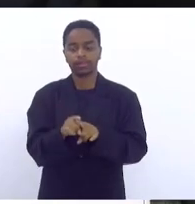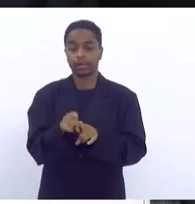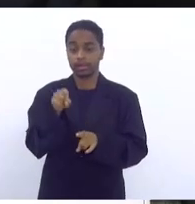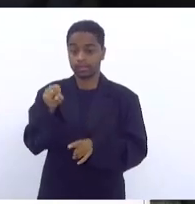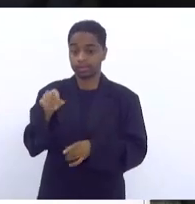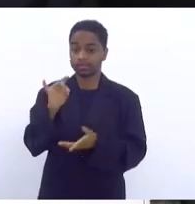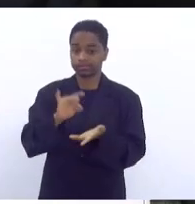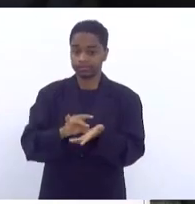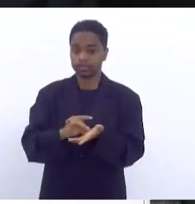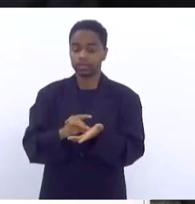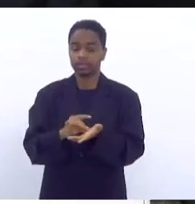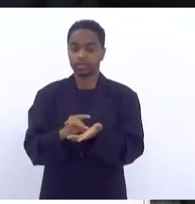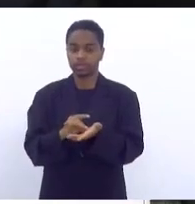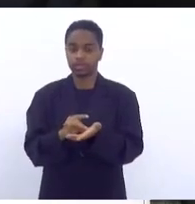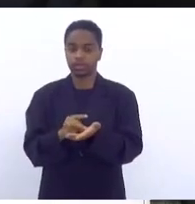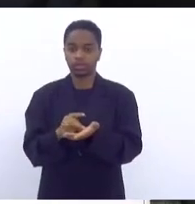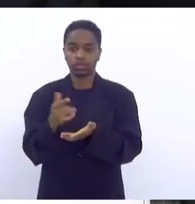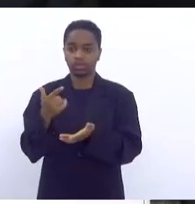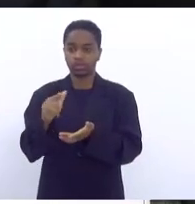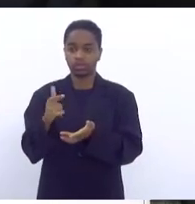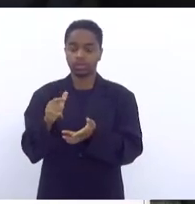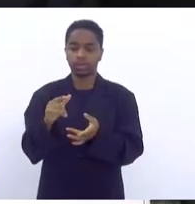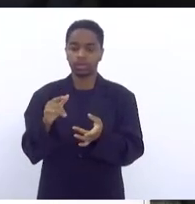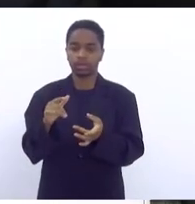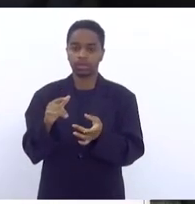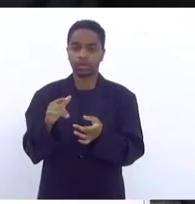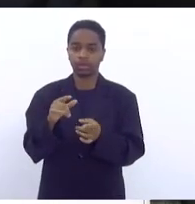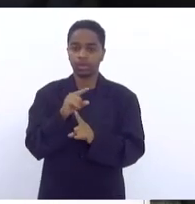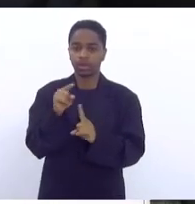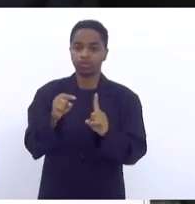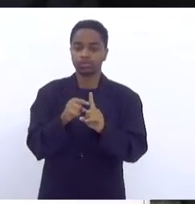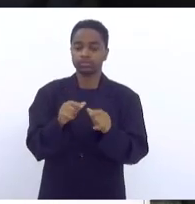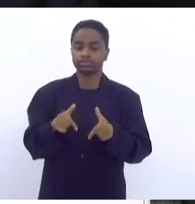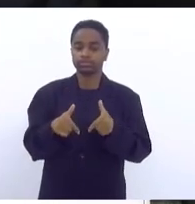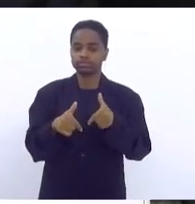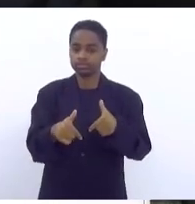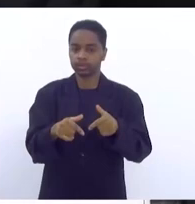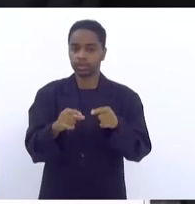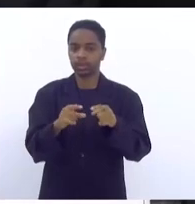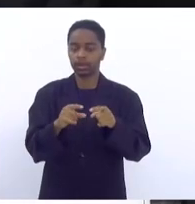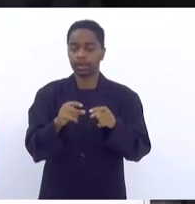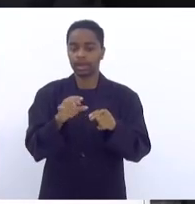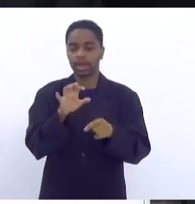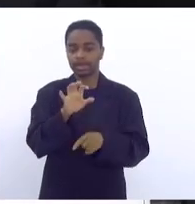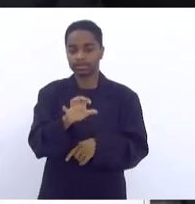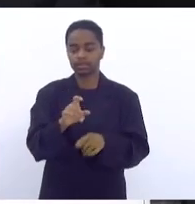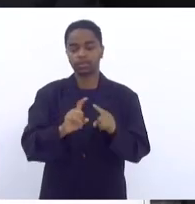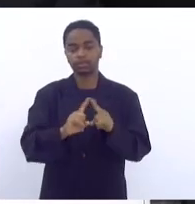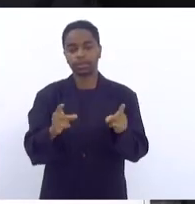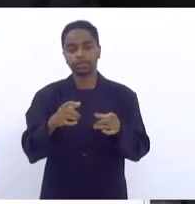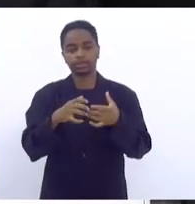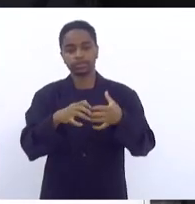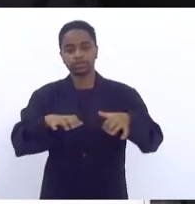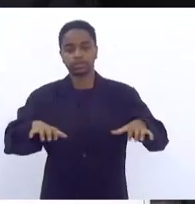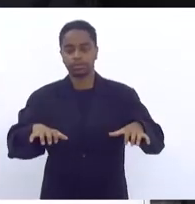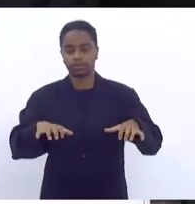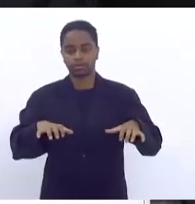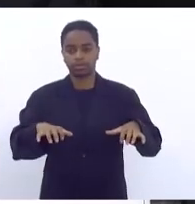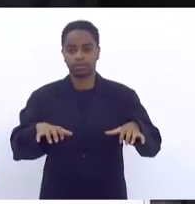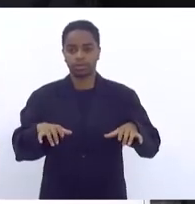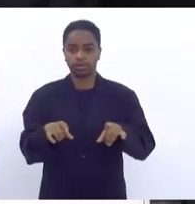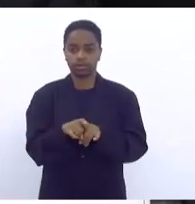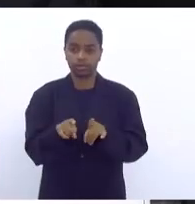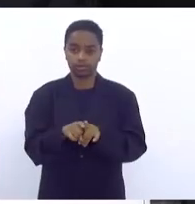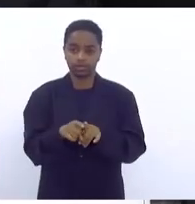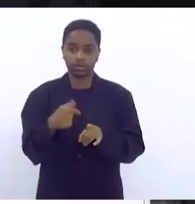Em separador absoluto lá não Tá previsto fazer coletor em tempo seco mas avançar diretamente com o sistema separador absoluto e quero